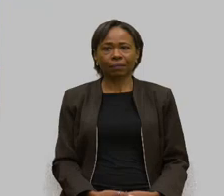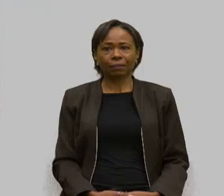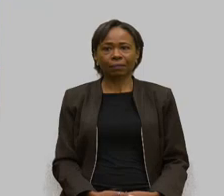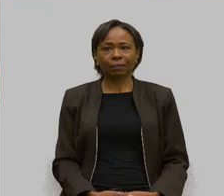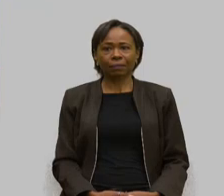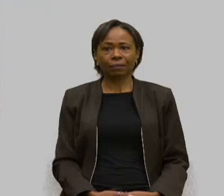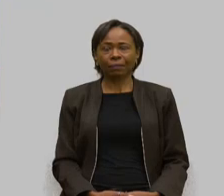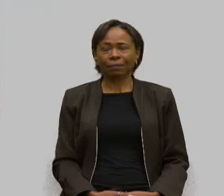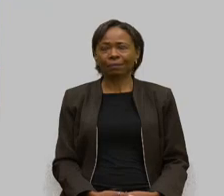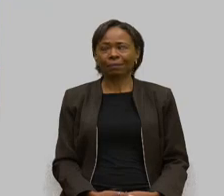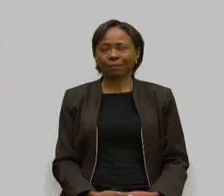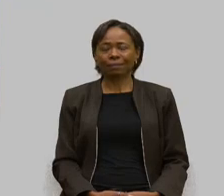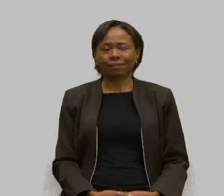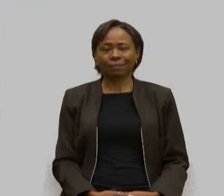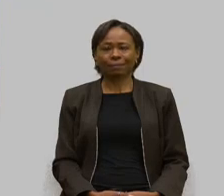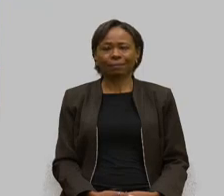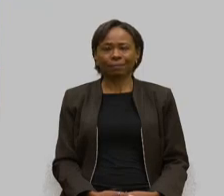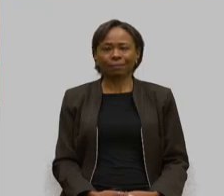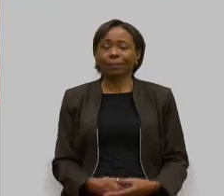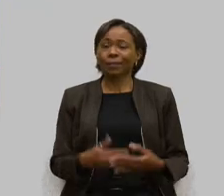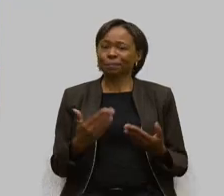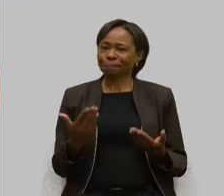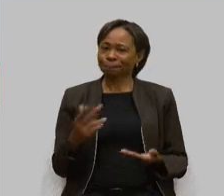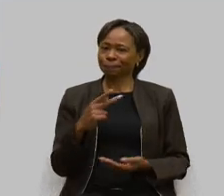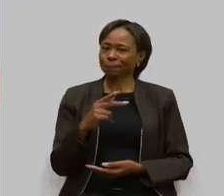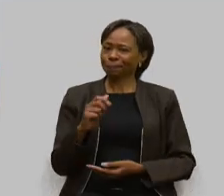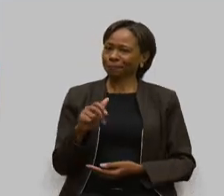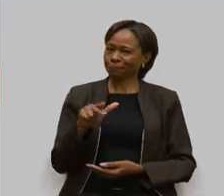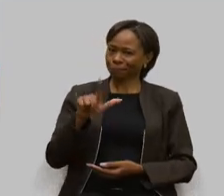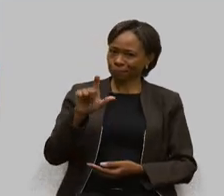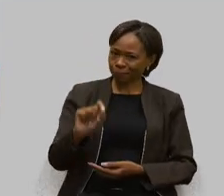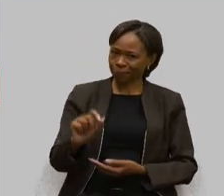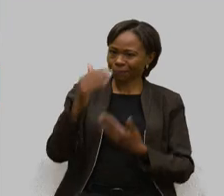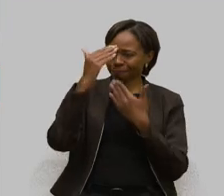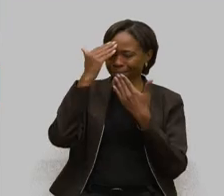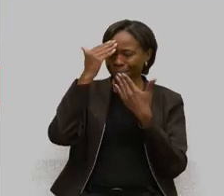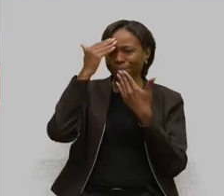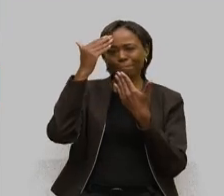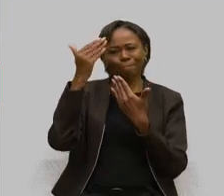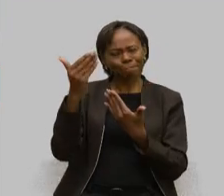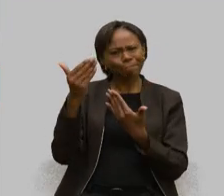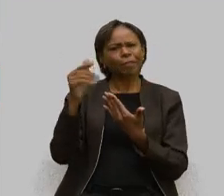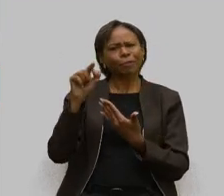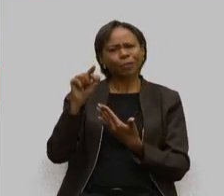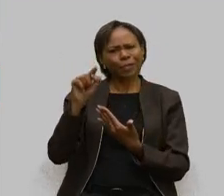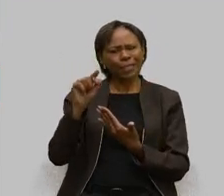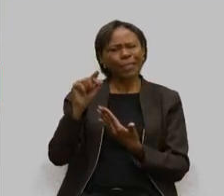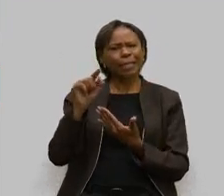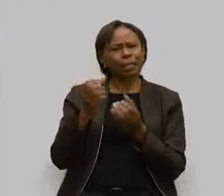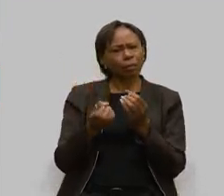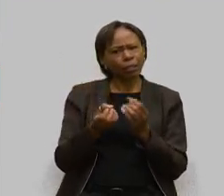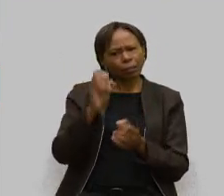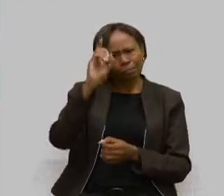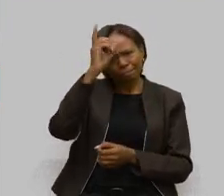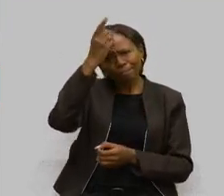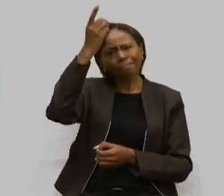sentar bom Dr Paulo agradeço muito ao Senhor pela ideia dessa homenagem